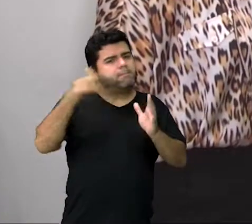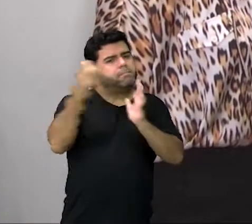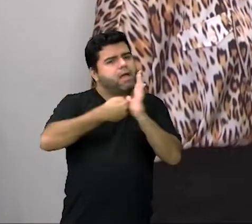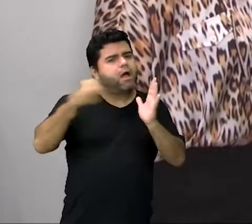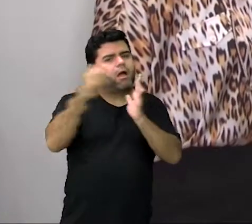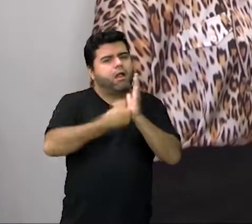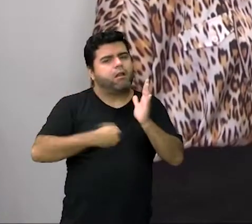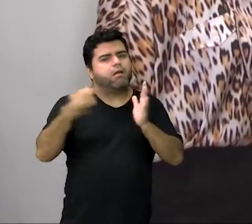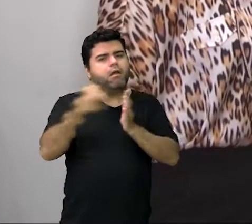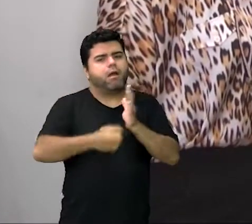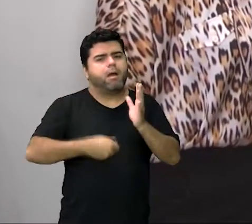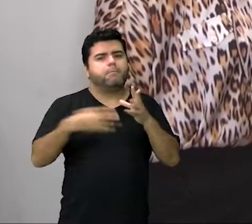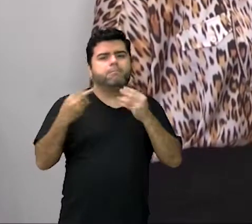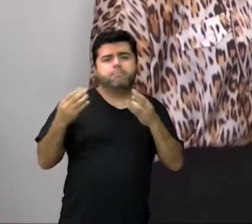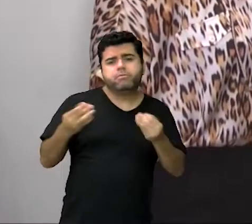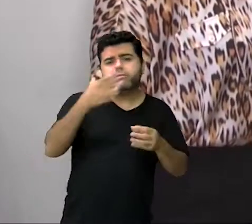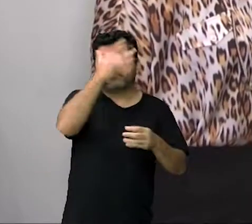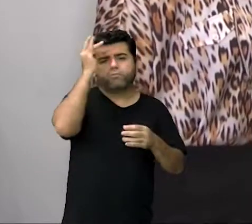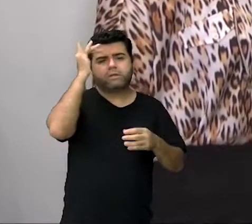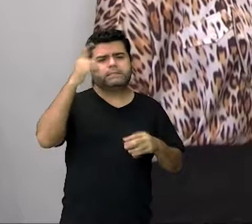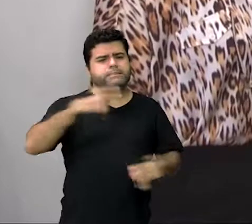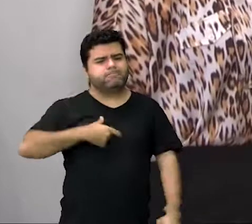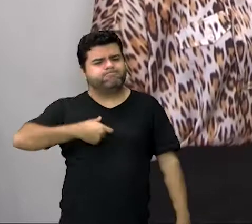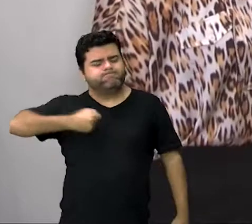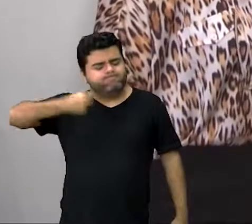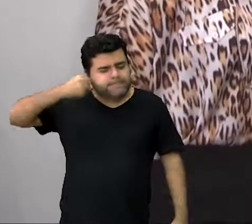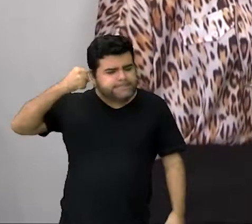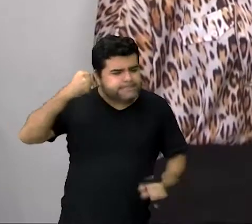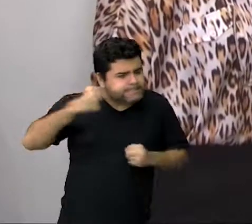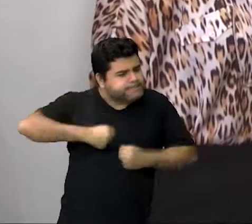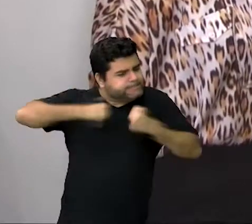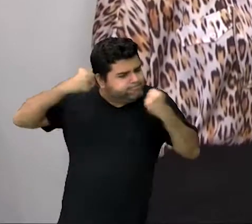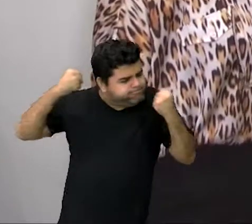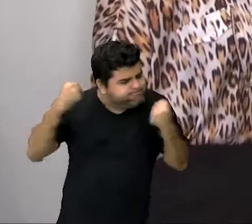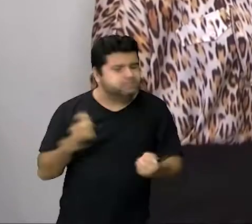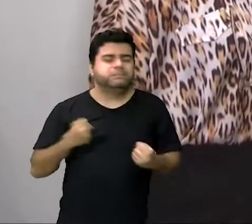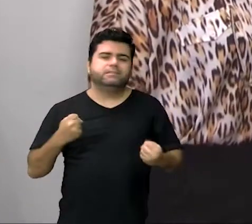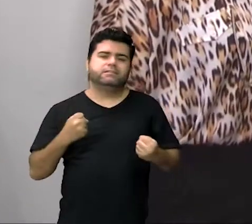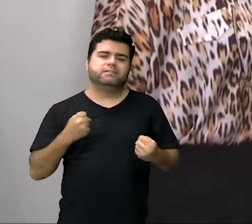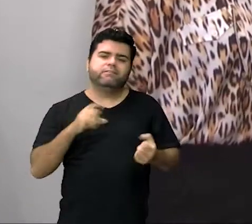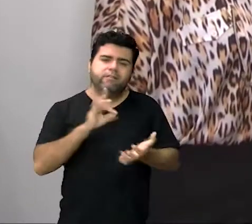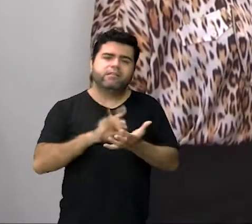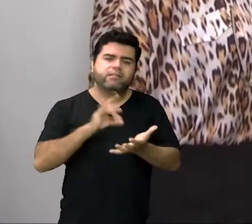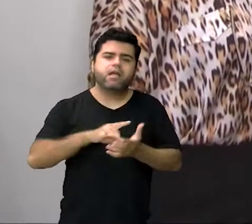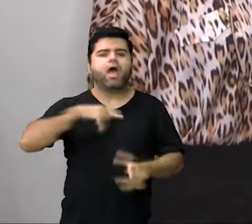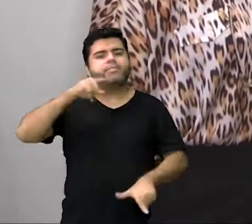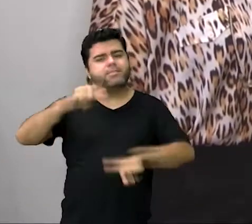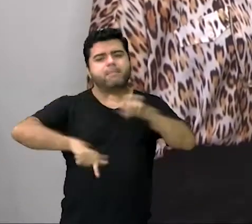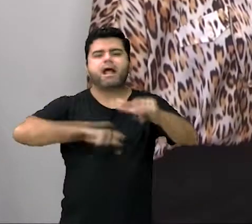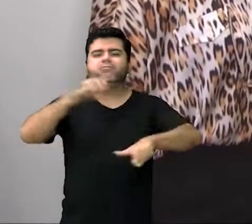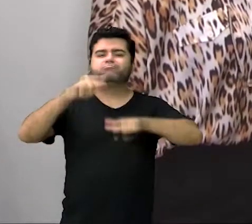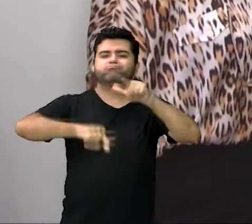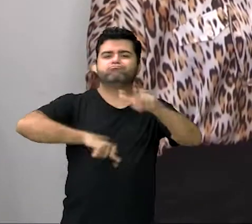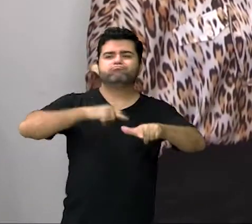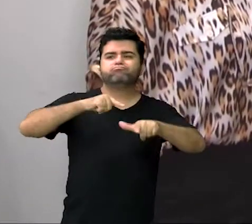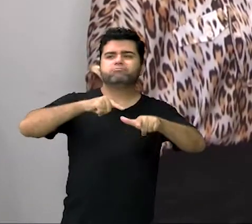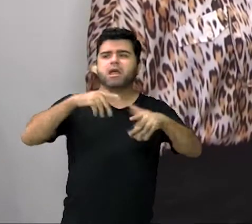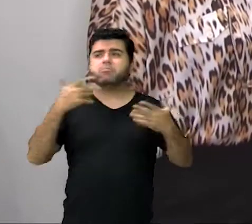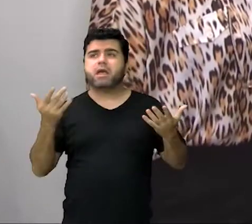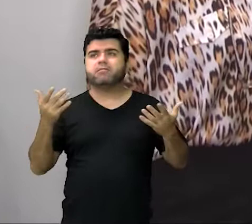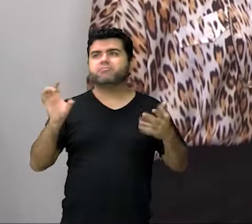batalhadoras, muitas pessoas que são abnegadas, na verdade, sim, e que trabalham não, só